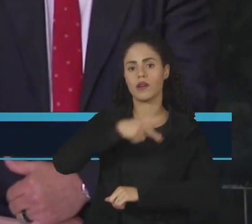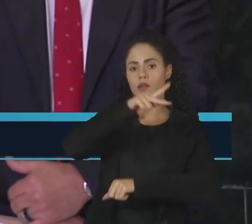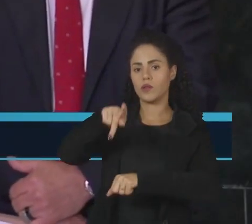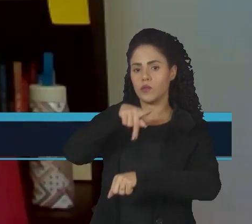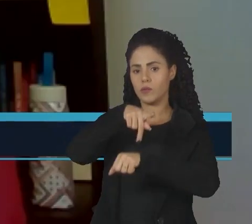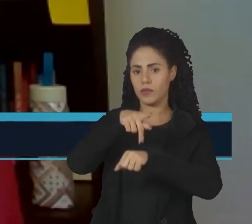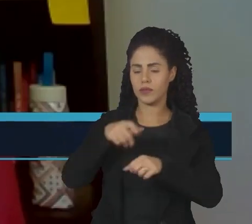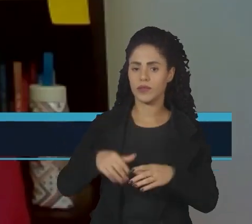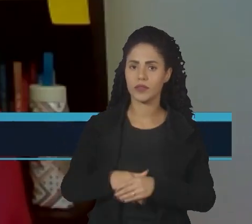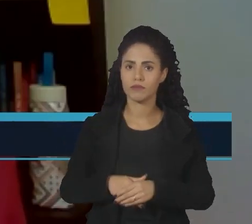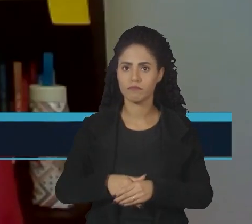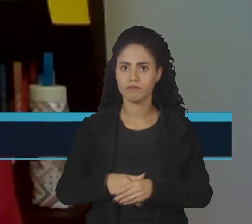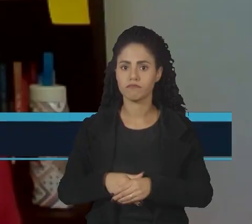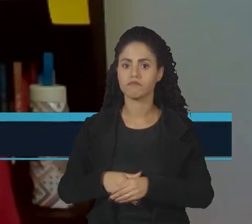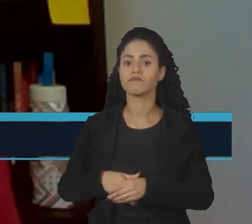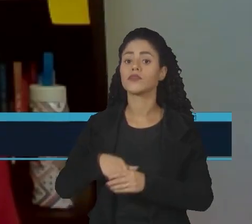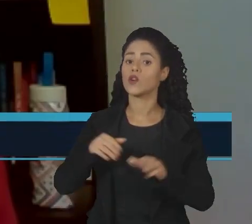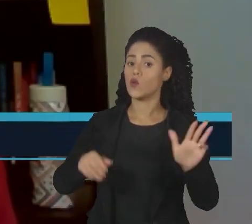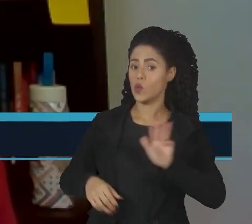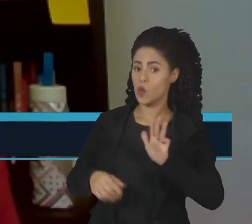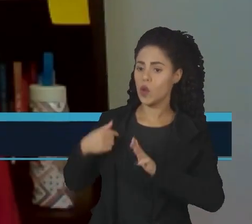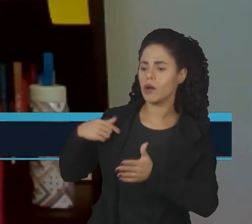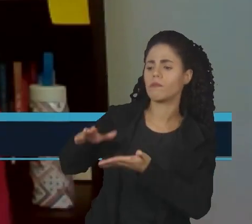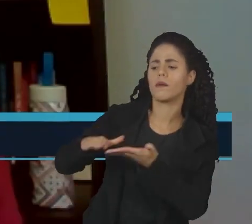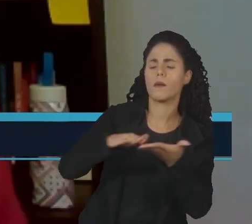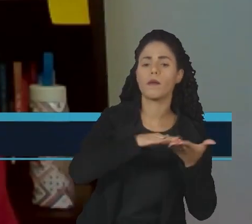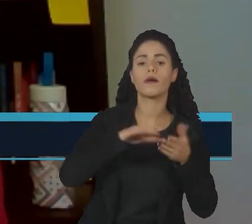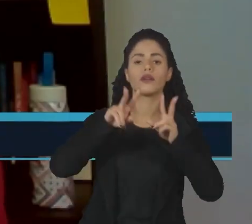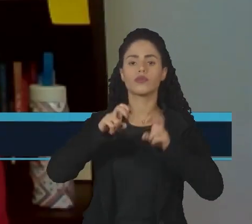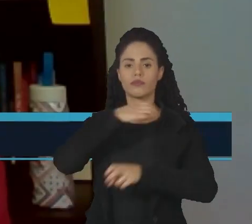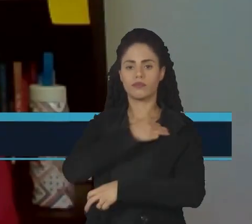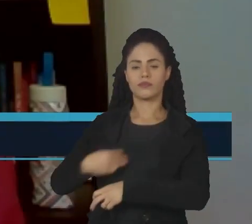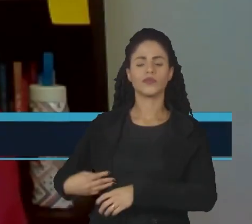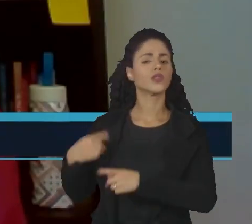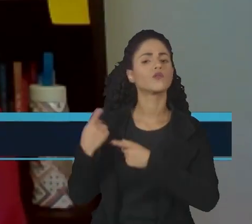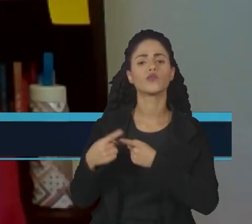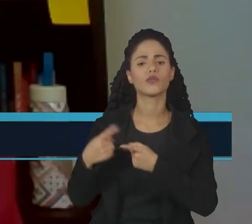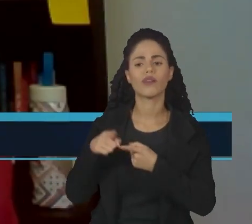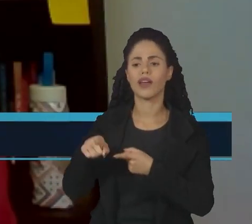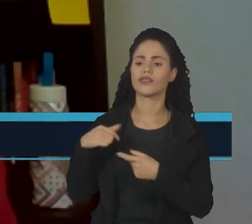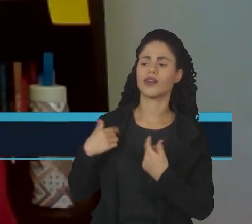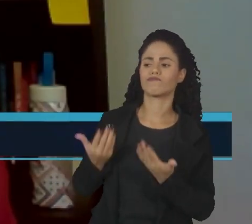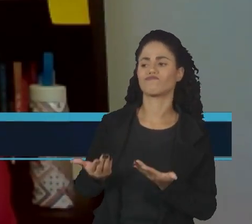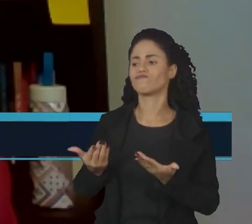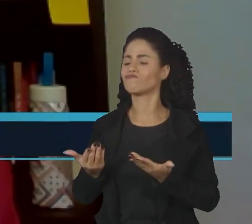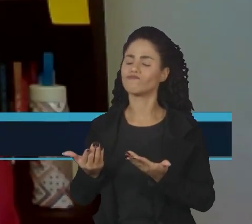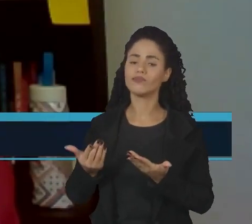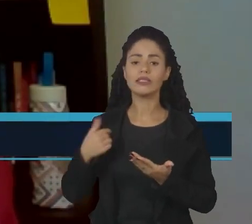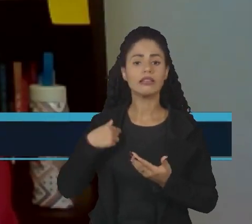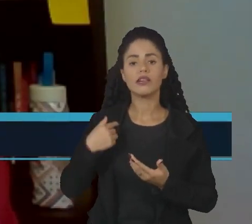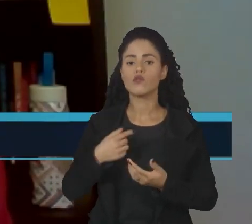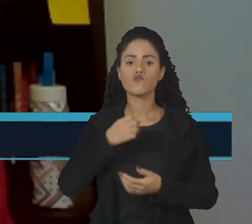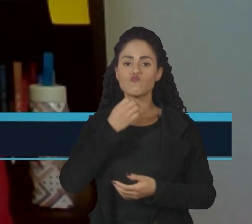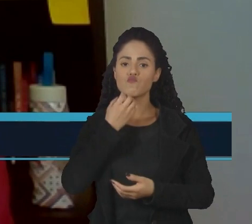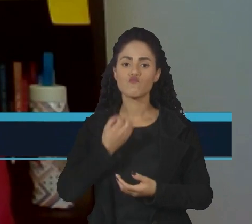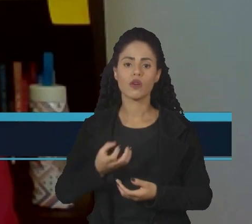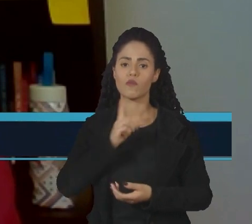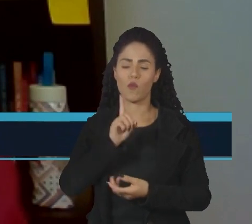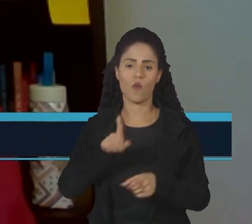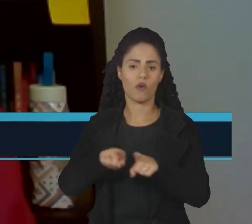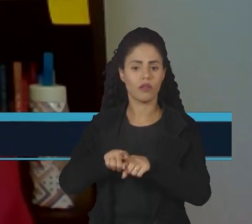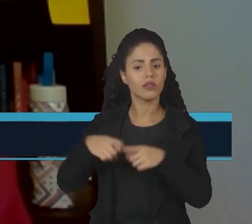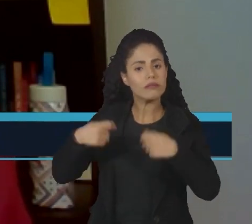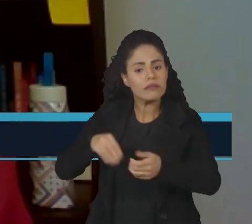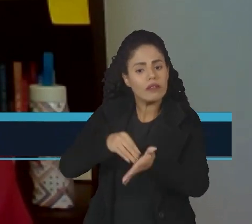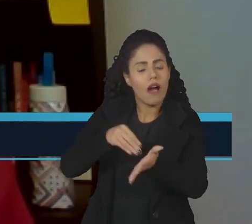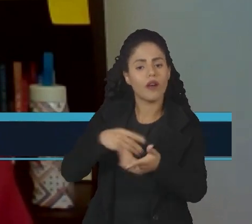crescimento econômico. Essa cobrança do presidente Lula em relação aos ministros é porque ele não está satisfeito com a articulação que tem sido feita no Palácio do